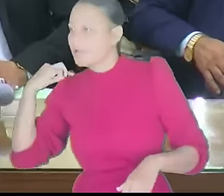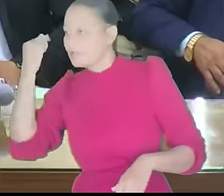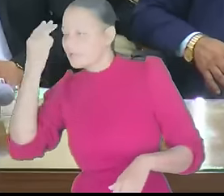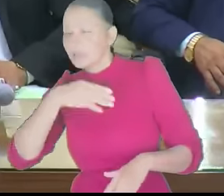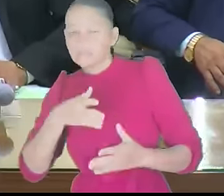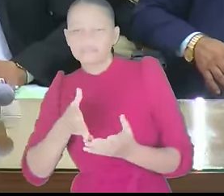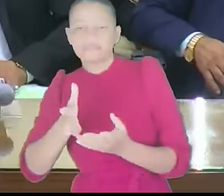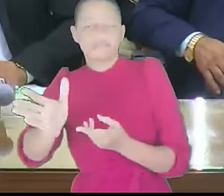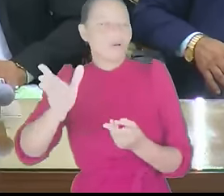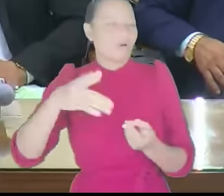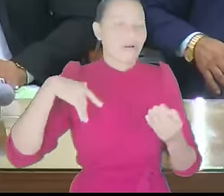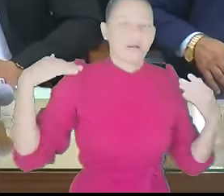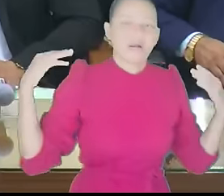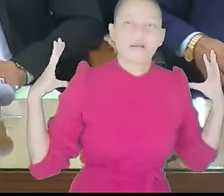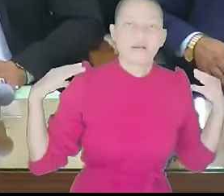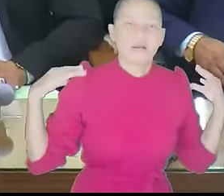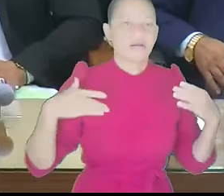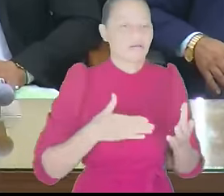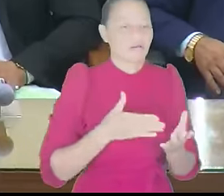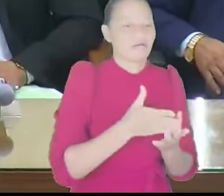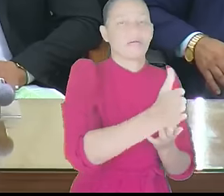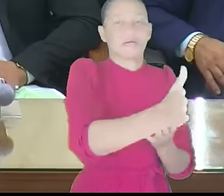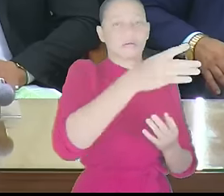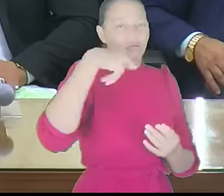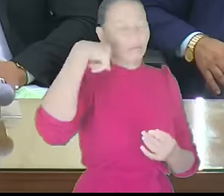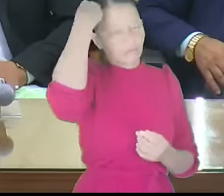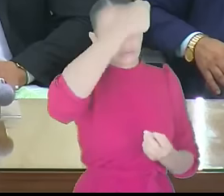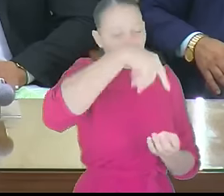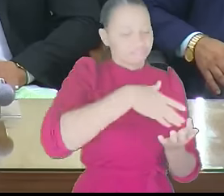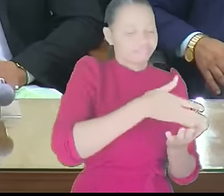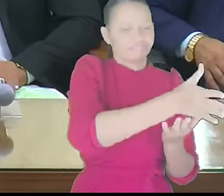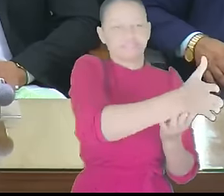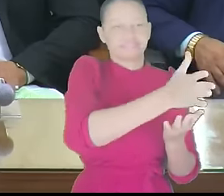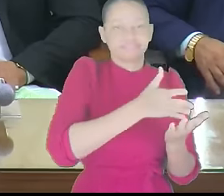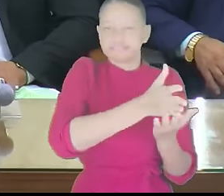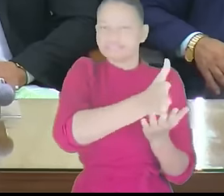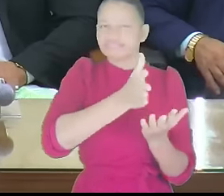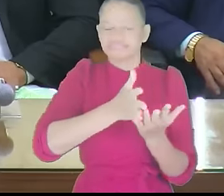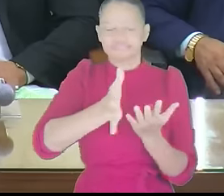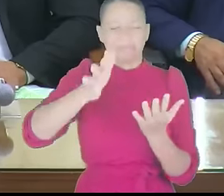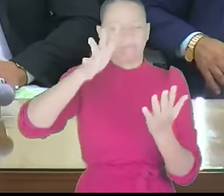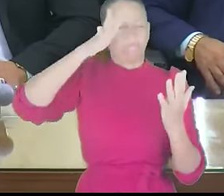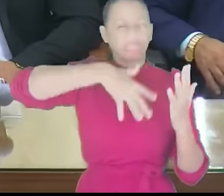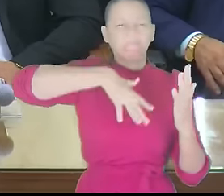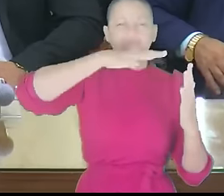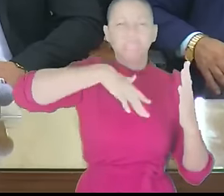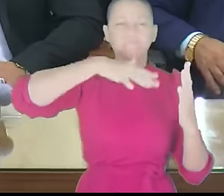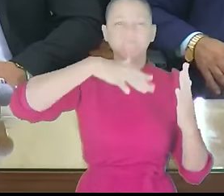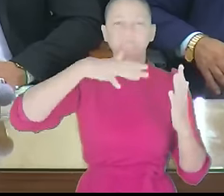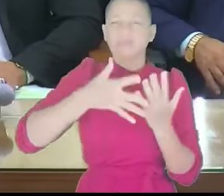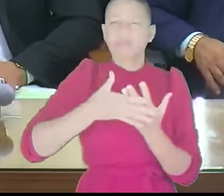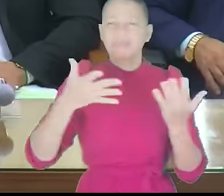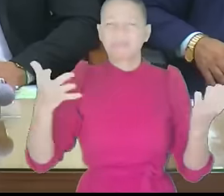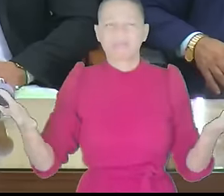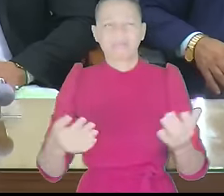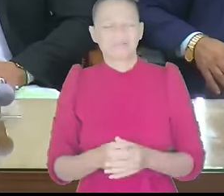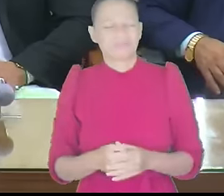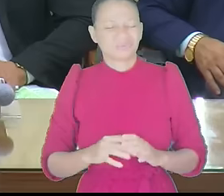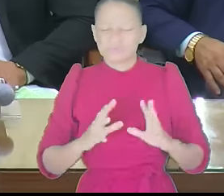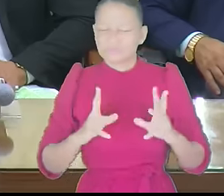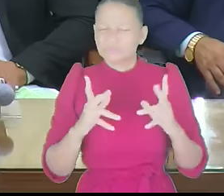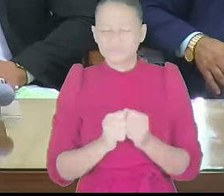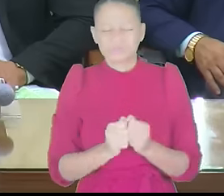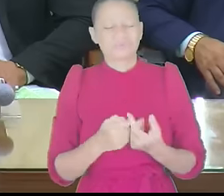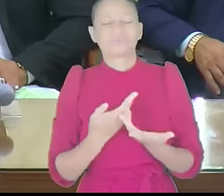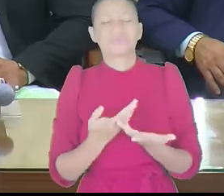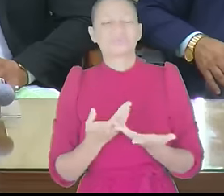os anjos. Desviar o Cristo para os santos. Desviar o Cristo para tanta coisa. Para as indulgências. Desviar,